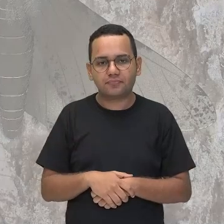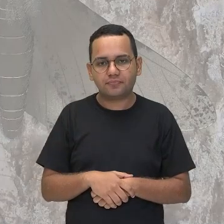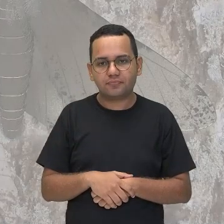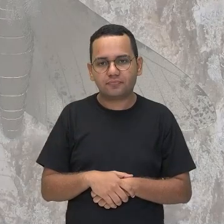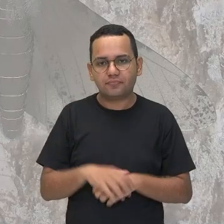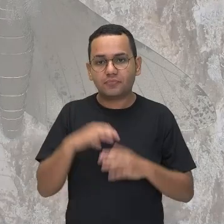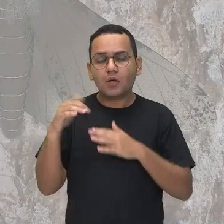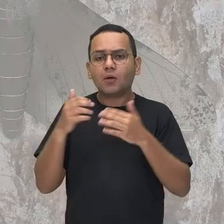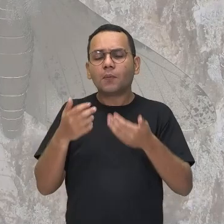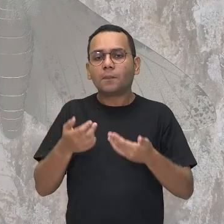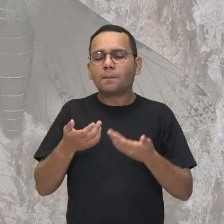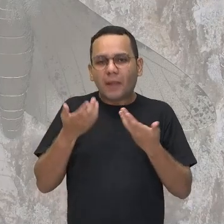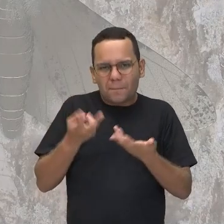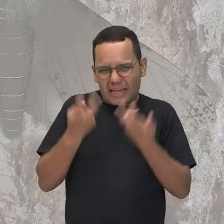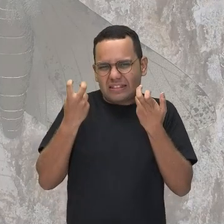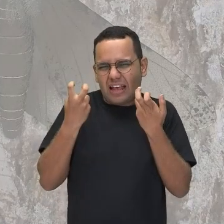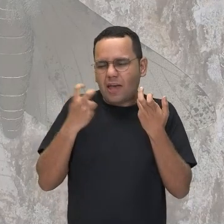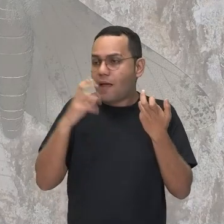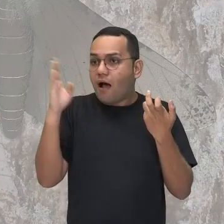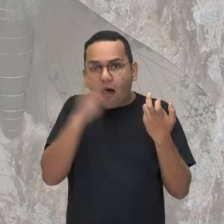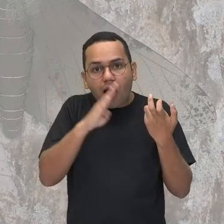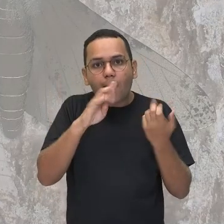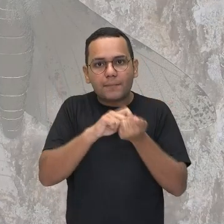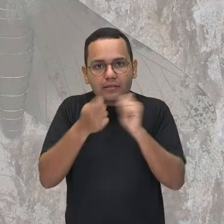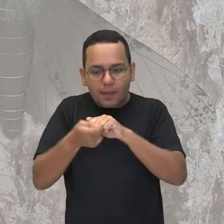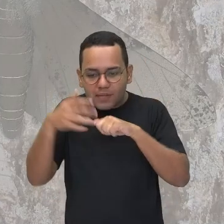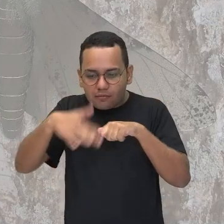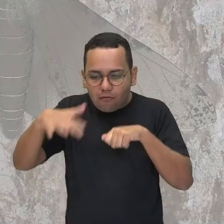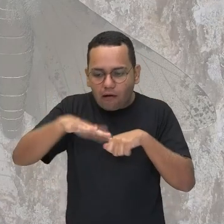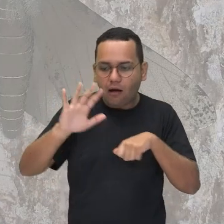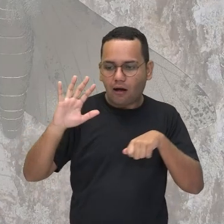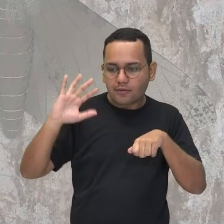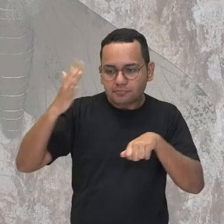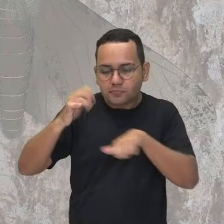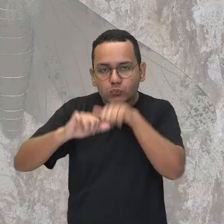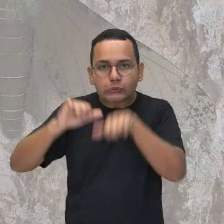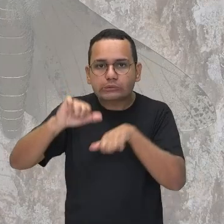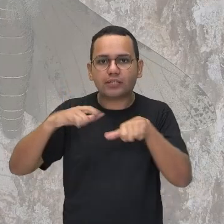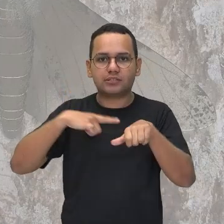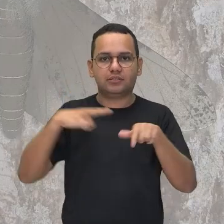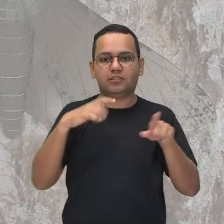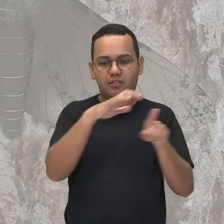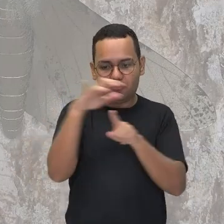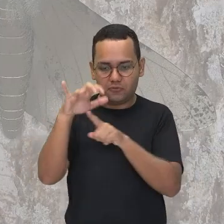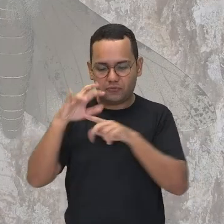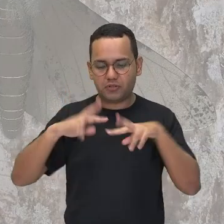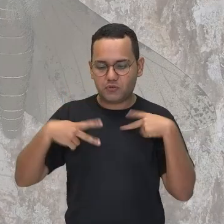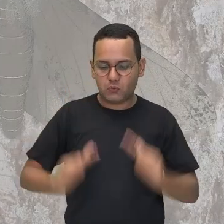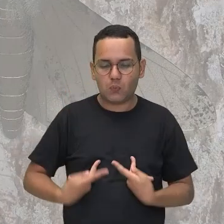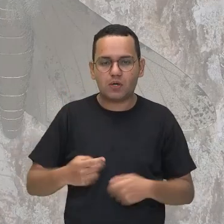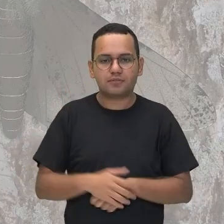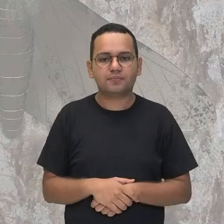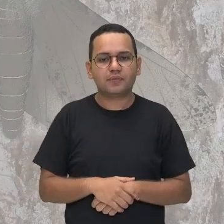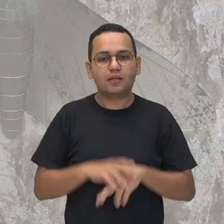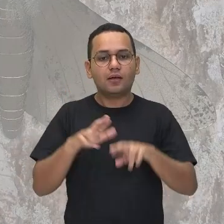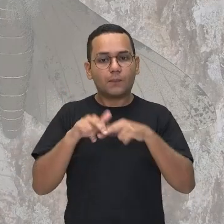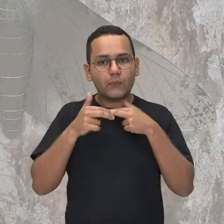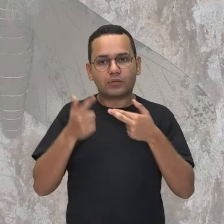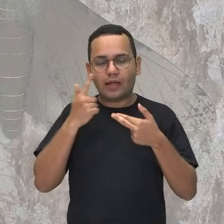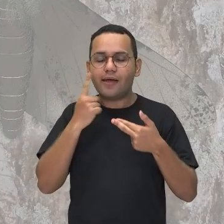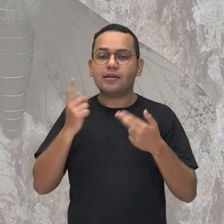rápida adaptação das populações à mudança ambiental induzida pelo homem e é frequentemente citado como